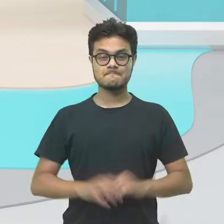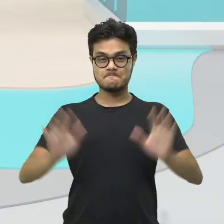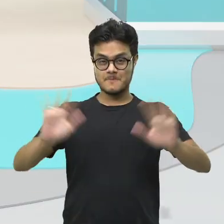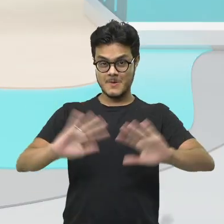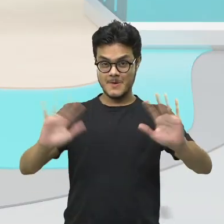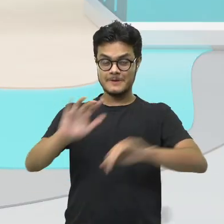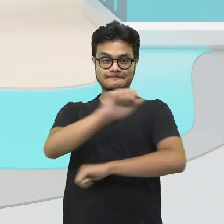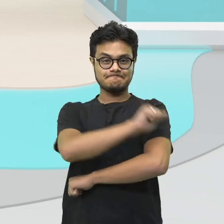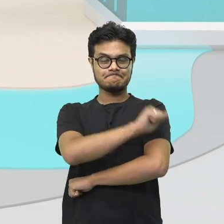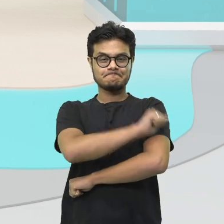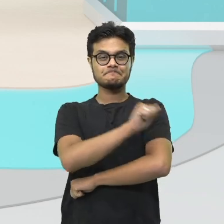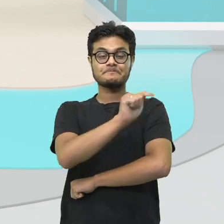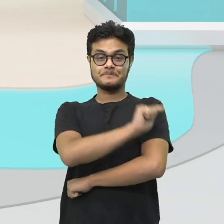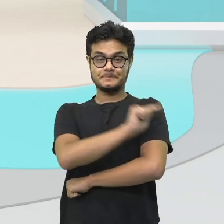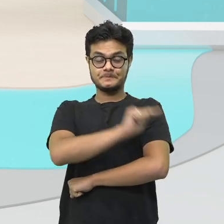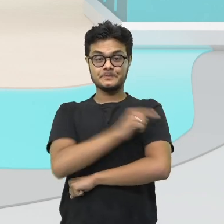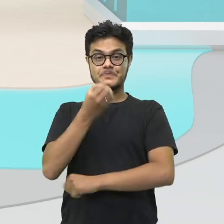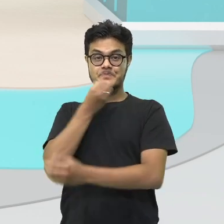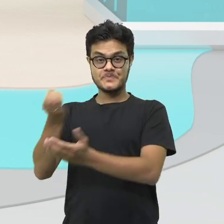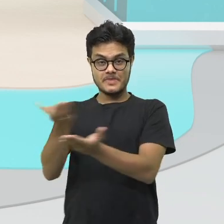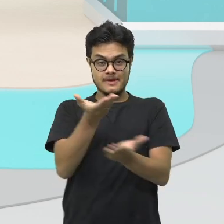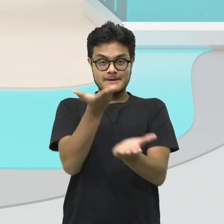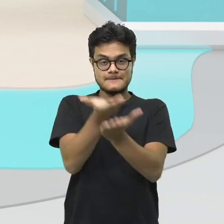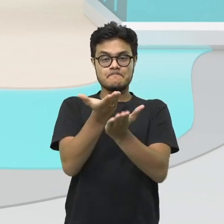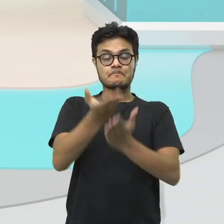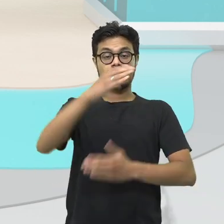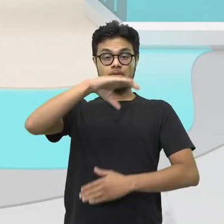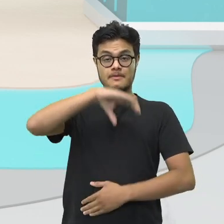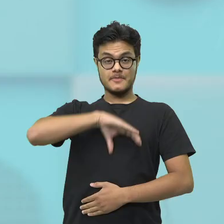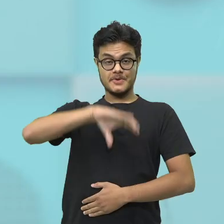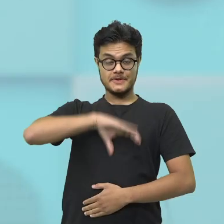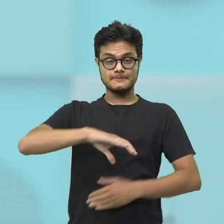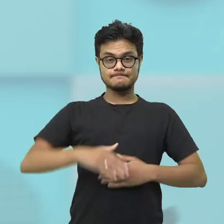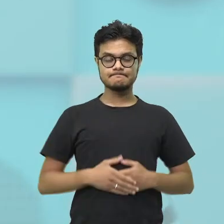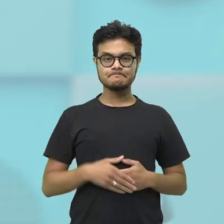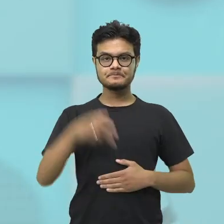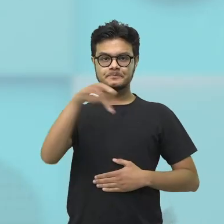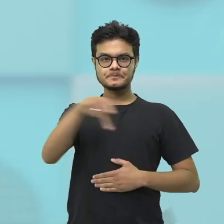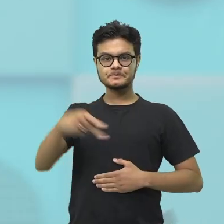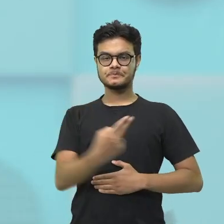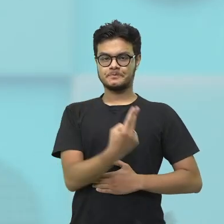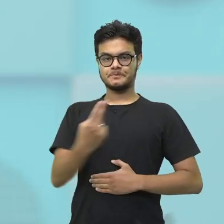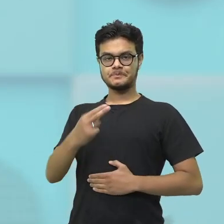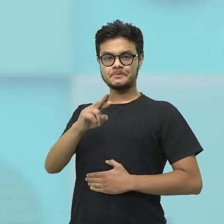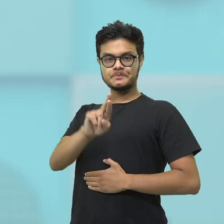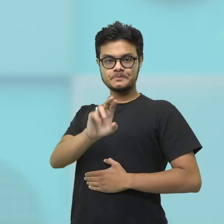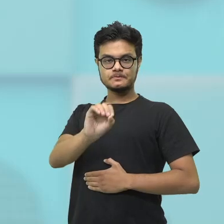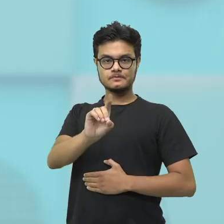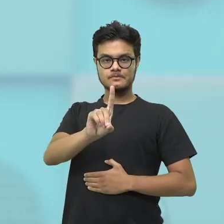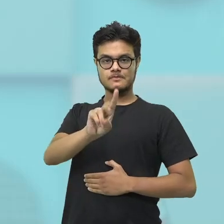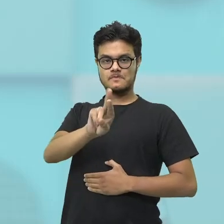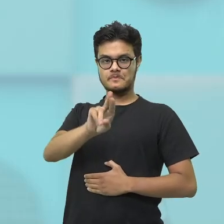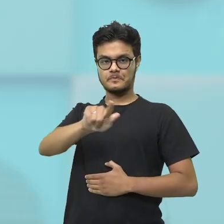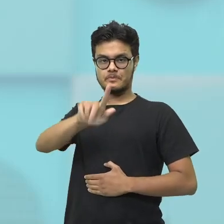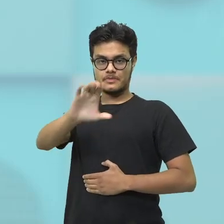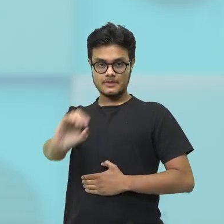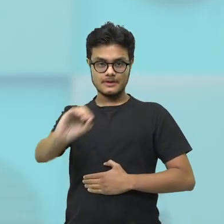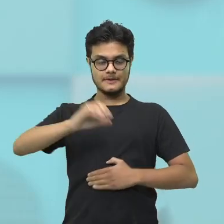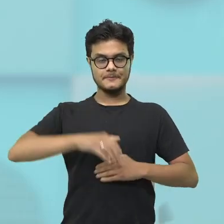Olá, alunos do 7º ano, sejam bem-vindos a mais uma aula de língua portuguesa. Eu sou o professor Rodrigo Ribeiro, ministrante